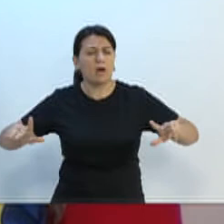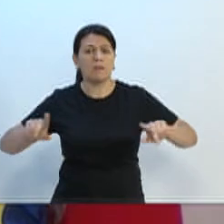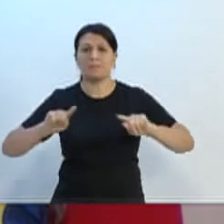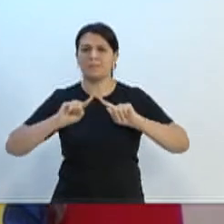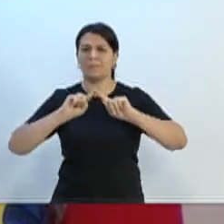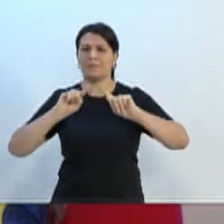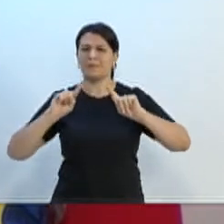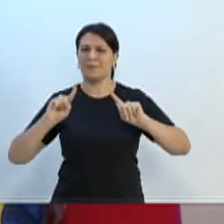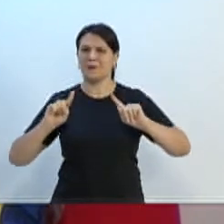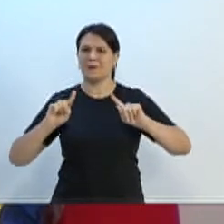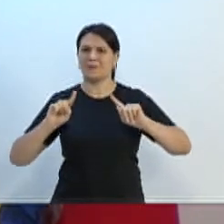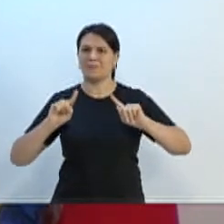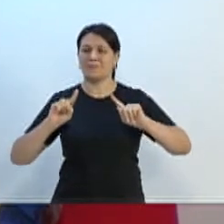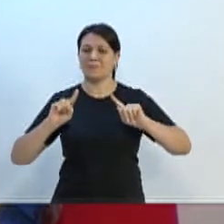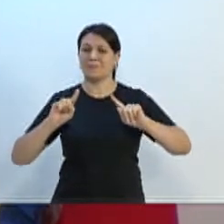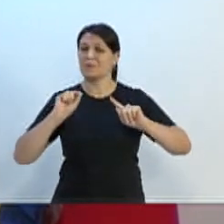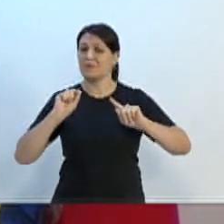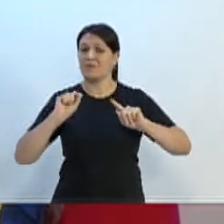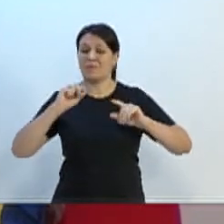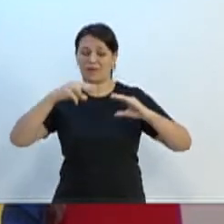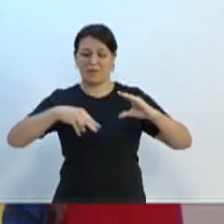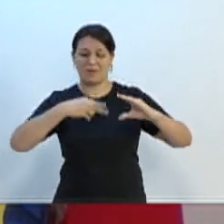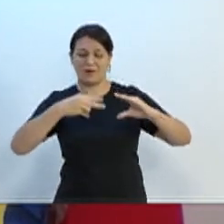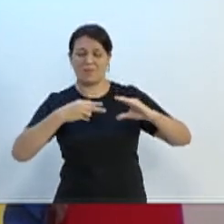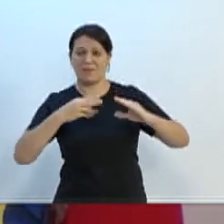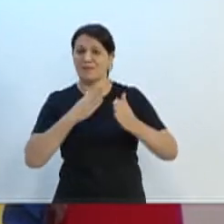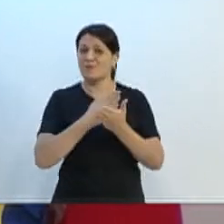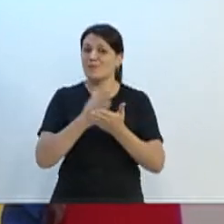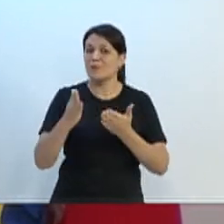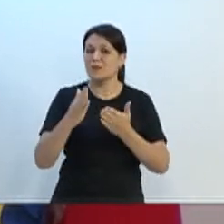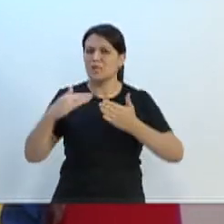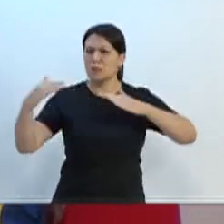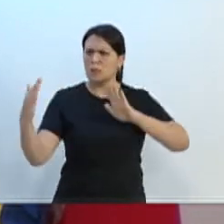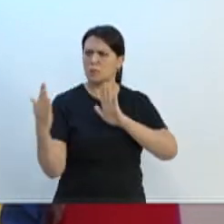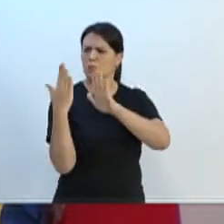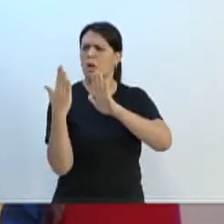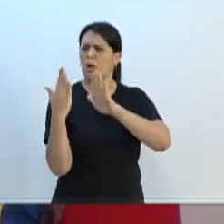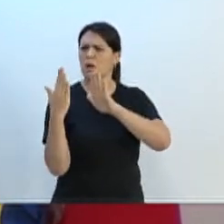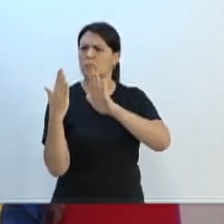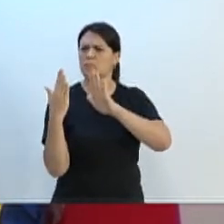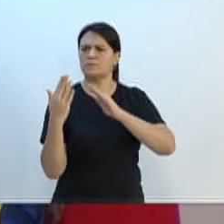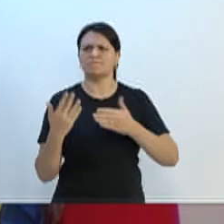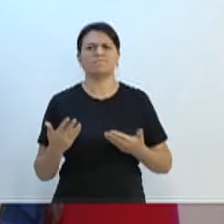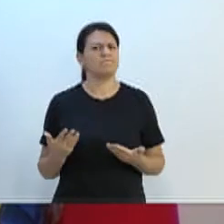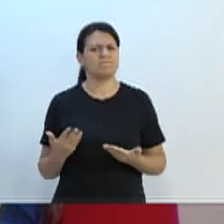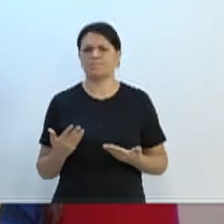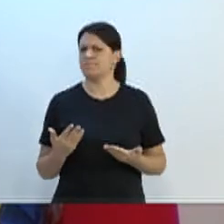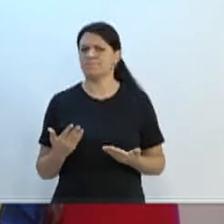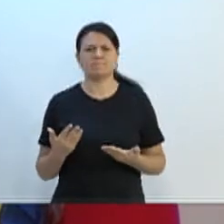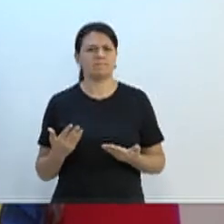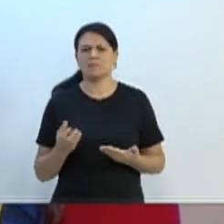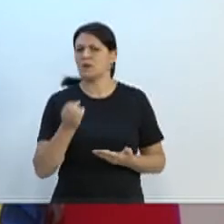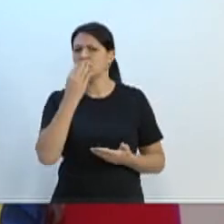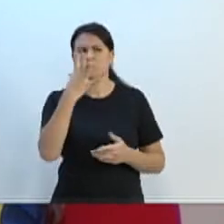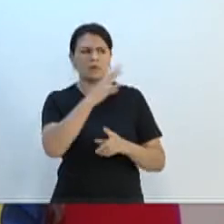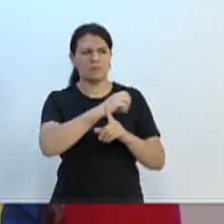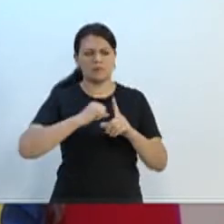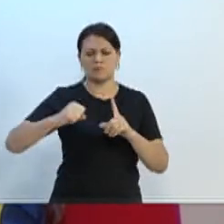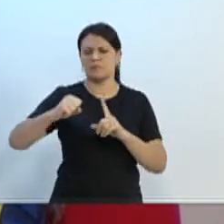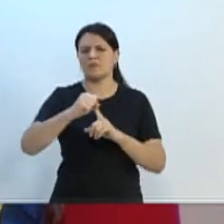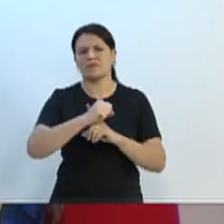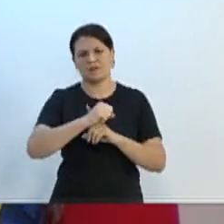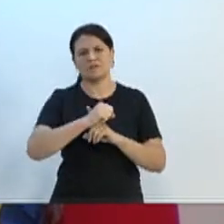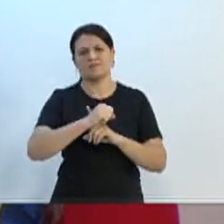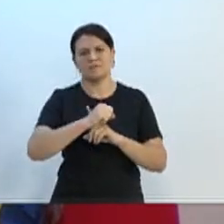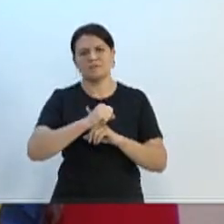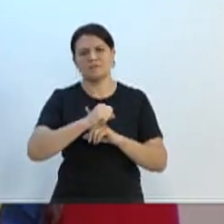vai ficar bom para estar a casa nós entrarmos numa linha de frente. Não vai ficar bom para a sociedade nós entrarmos numa linha de frente.